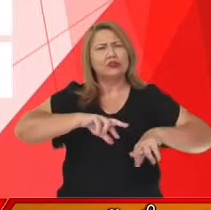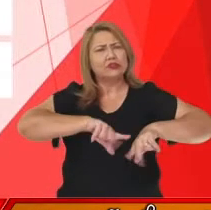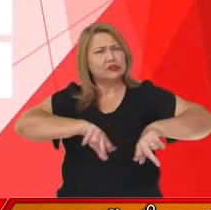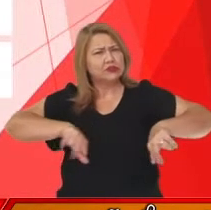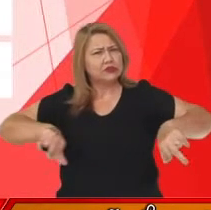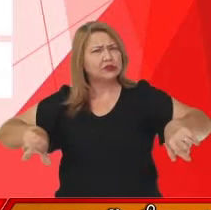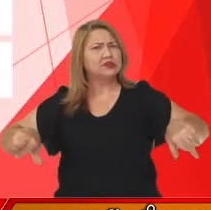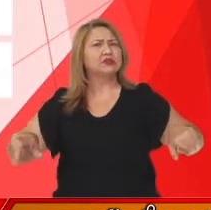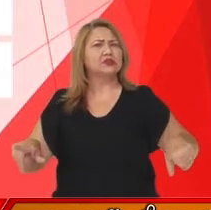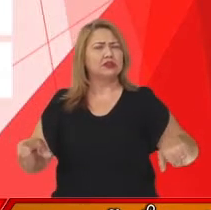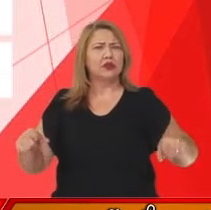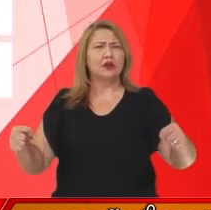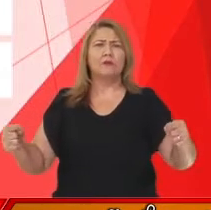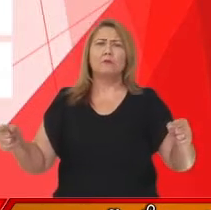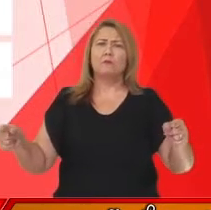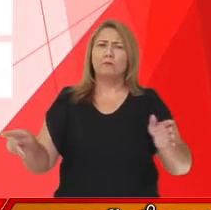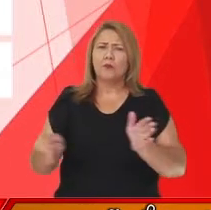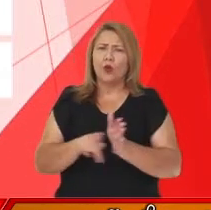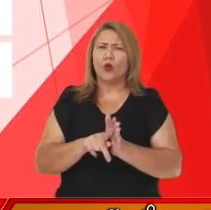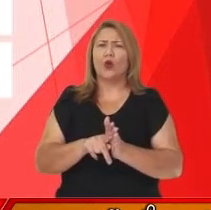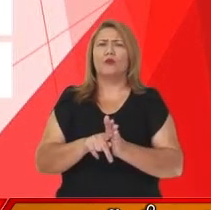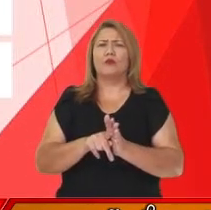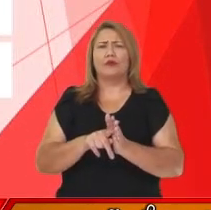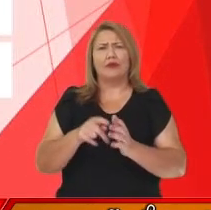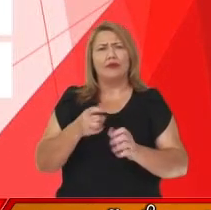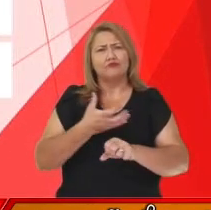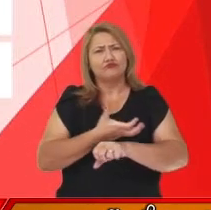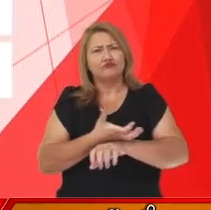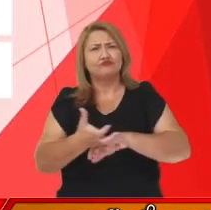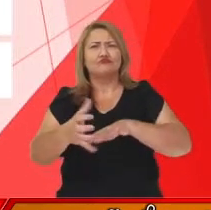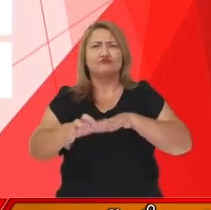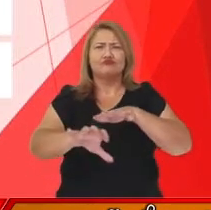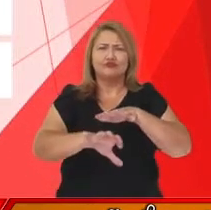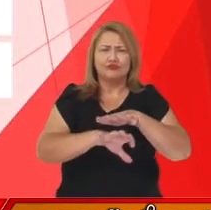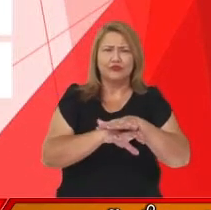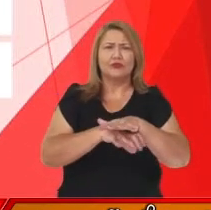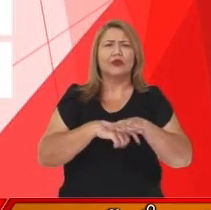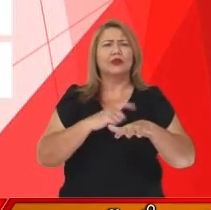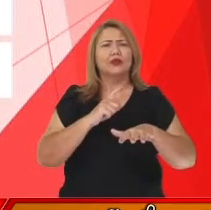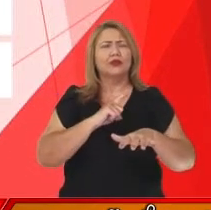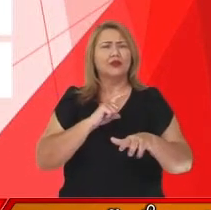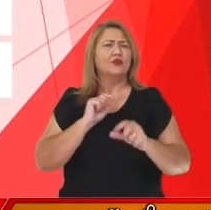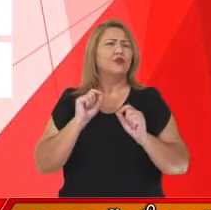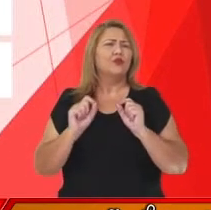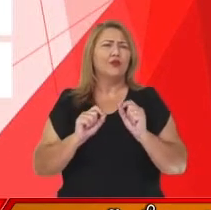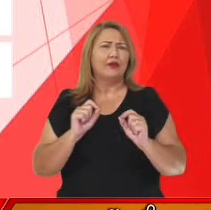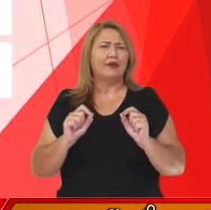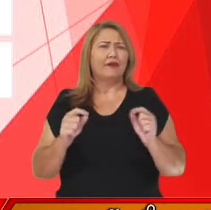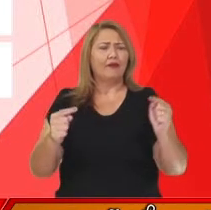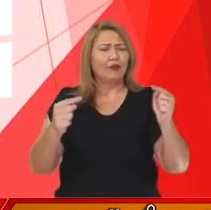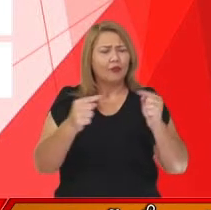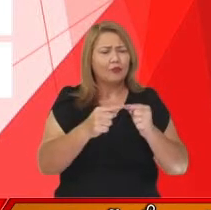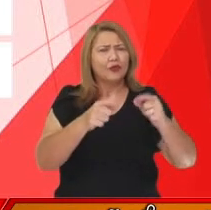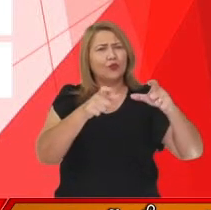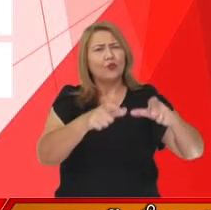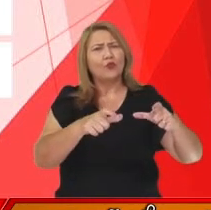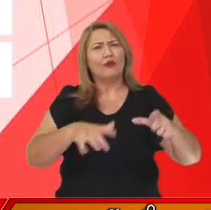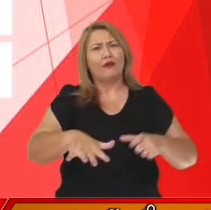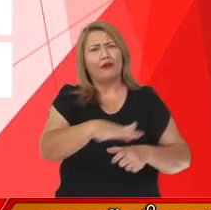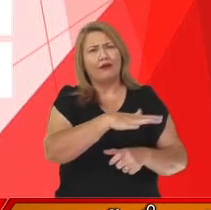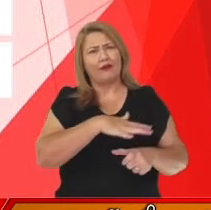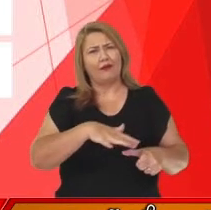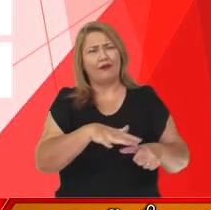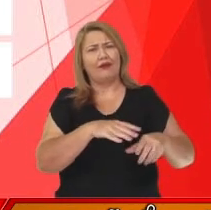diversidade própria fauna e de Flora que é aí o resultado né do